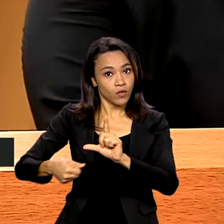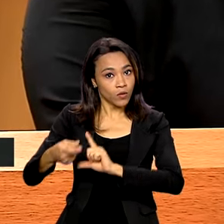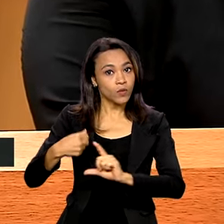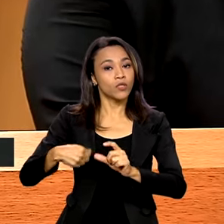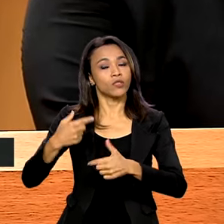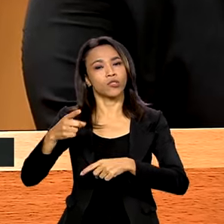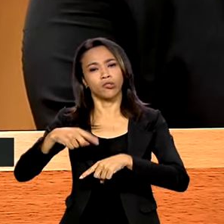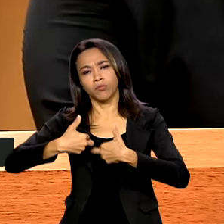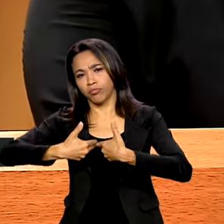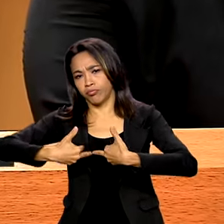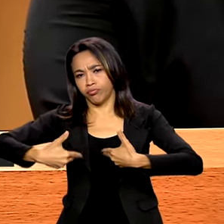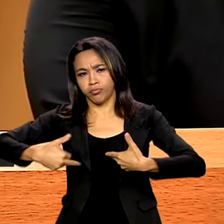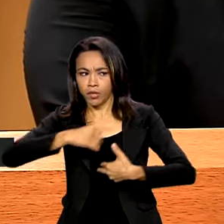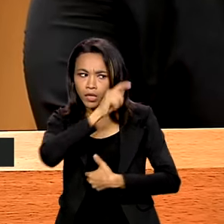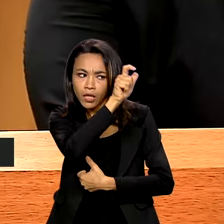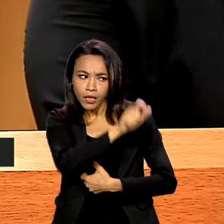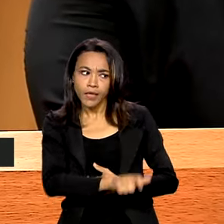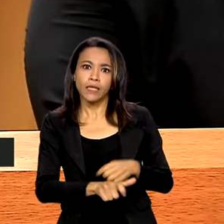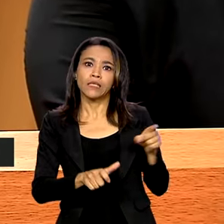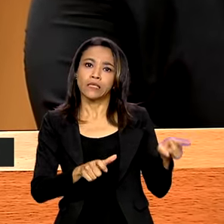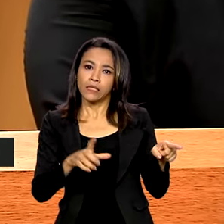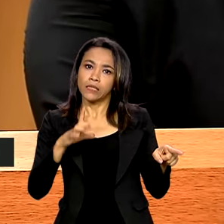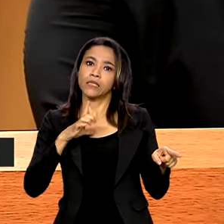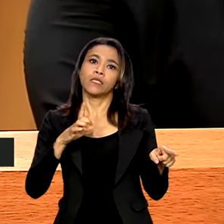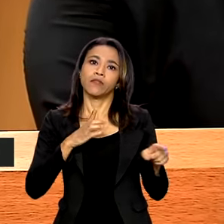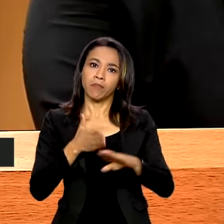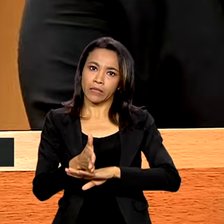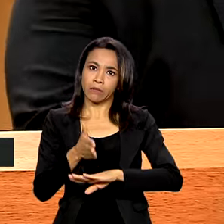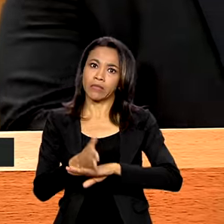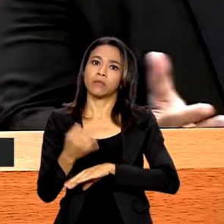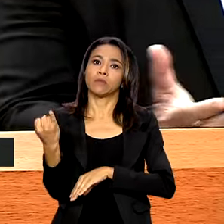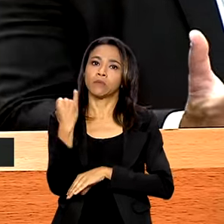teve um papel importante nesse contexto inteiro.